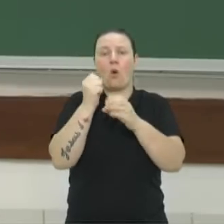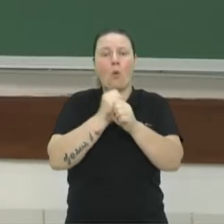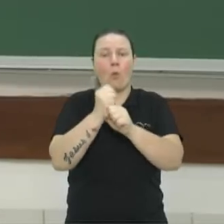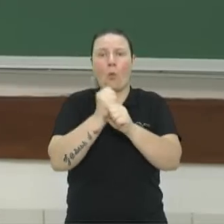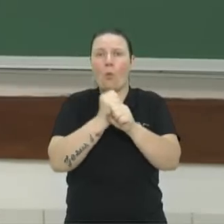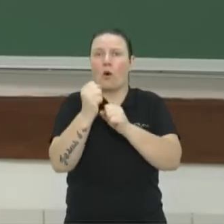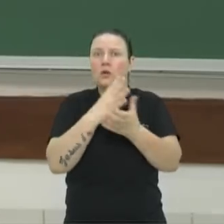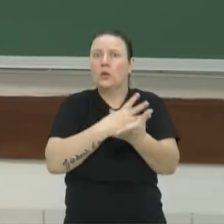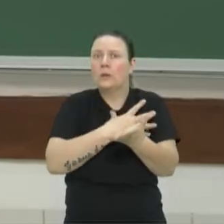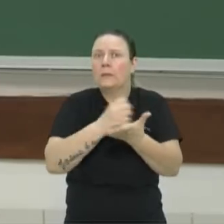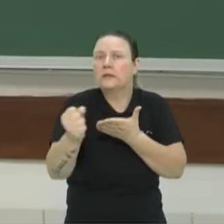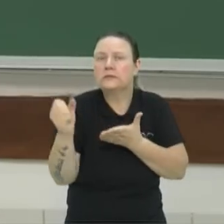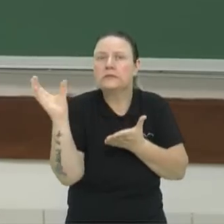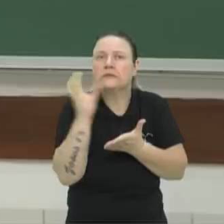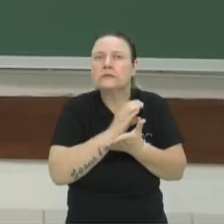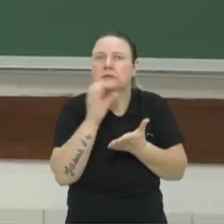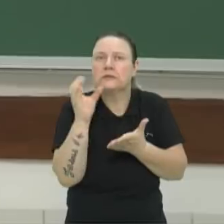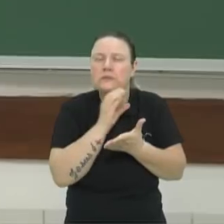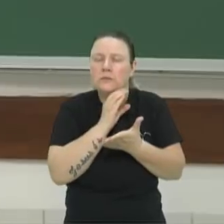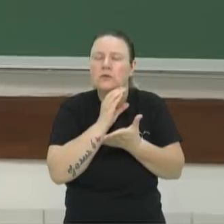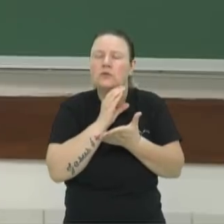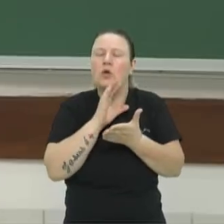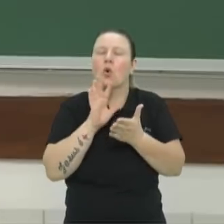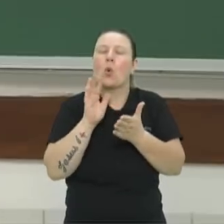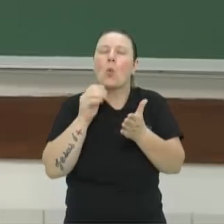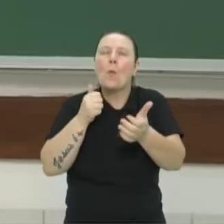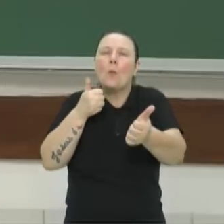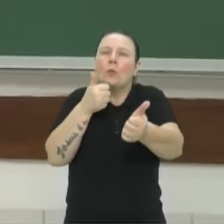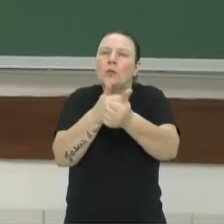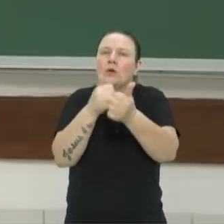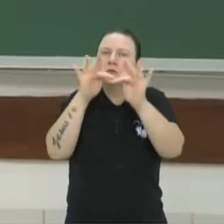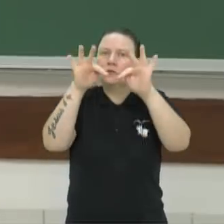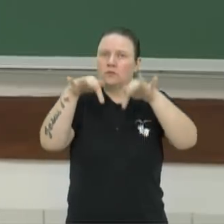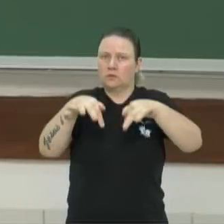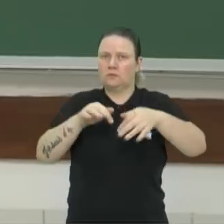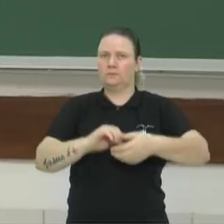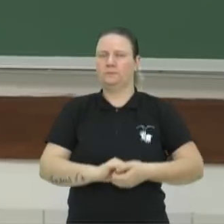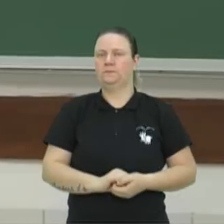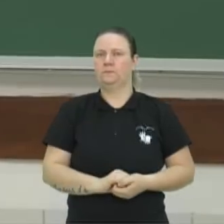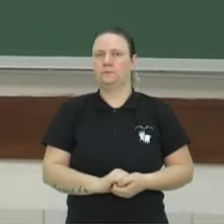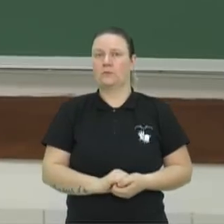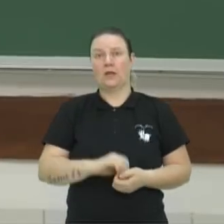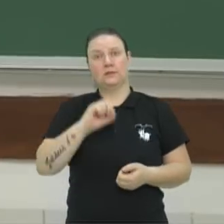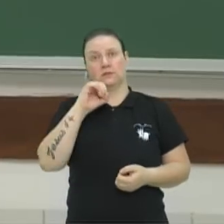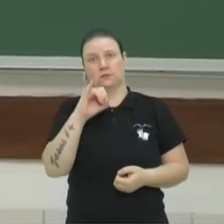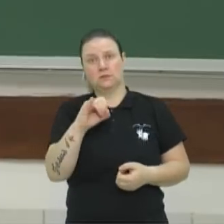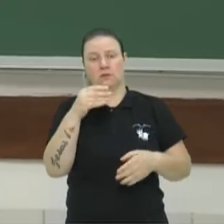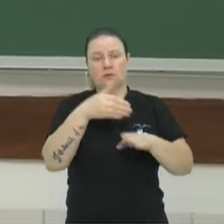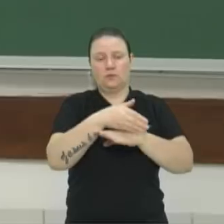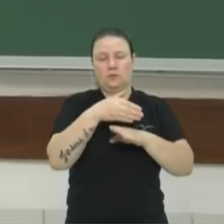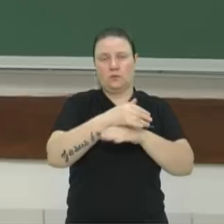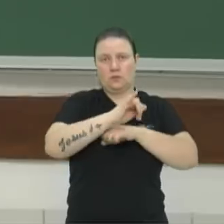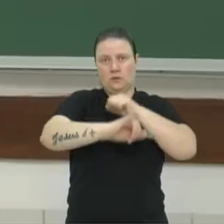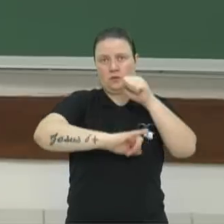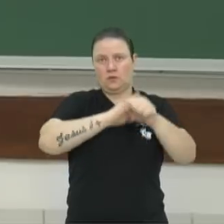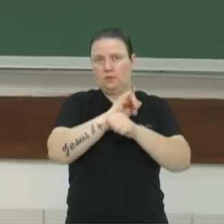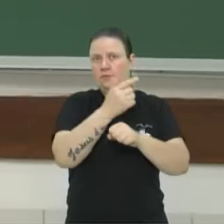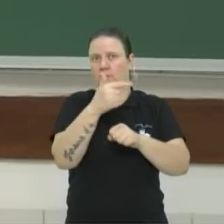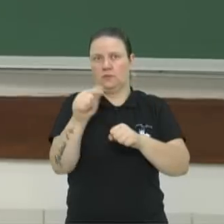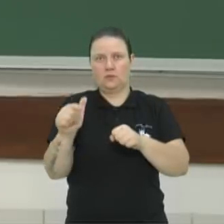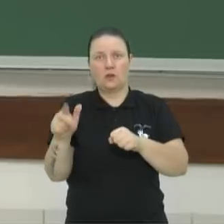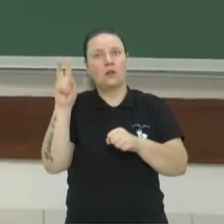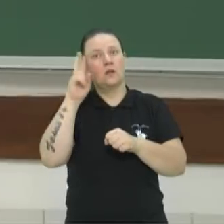rapidinho, né? Mais alguns meses e já estamos no final, certo? Para quem não tem acesso ao Classroom, lembre-se de retirar